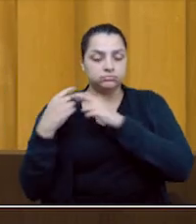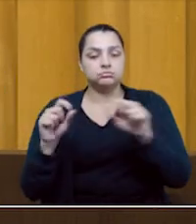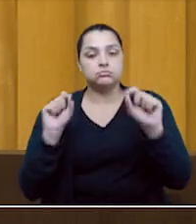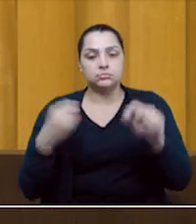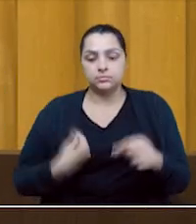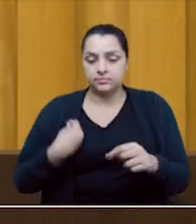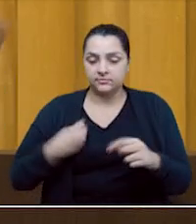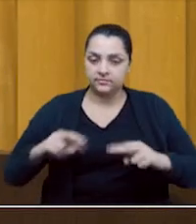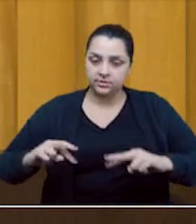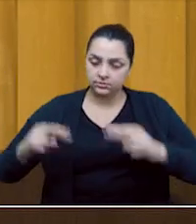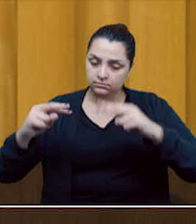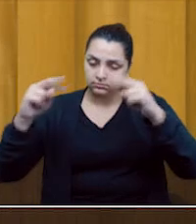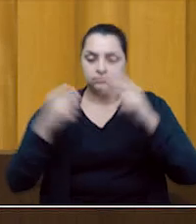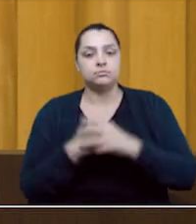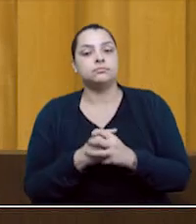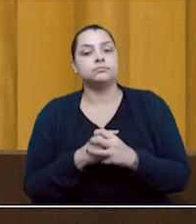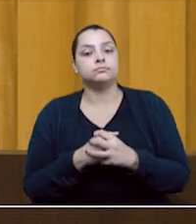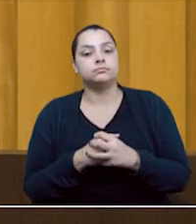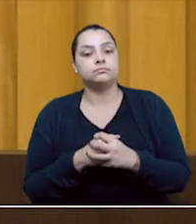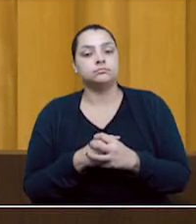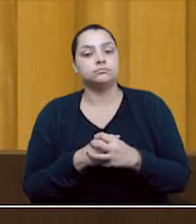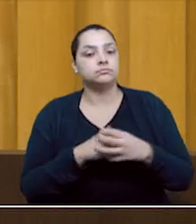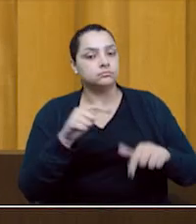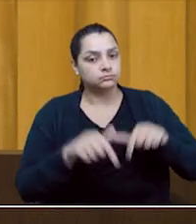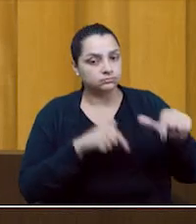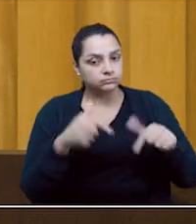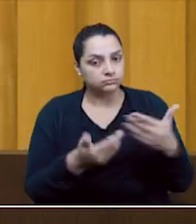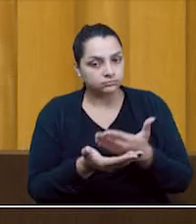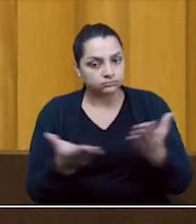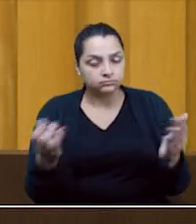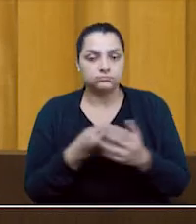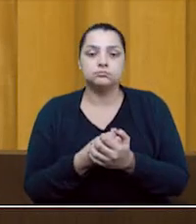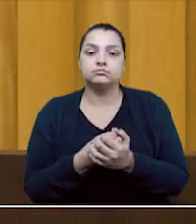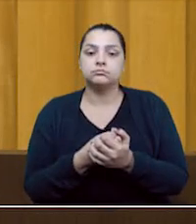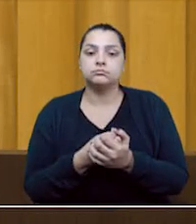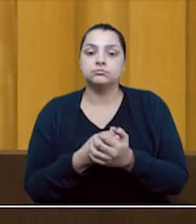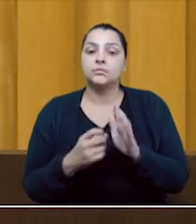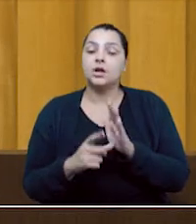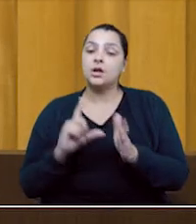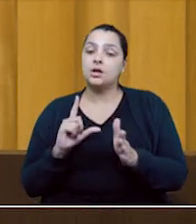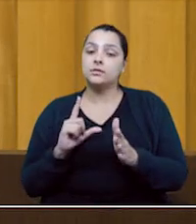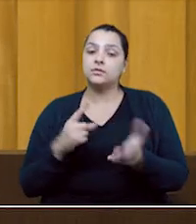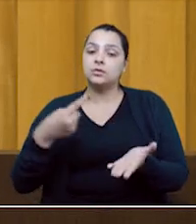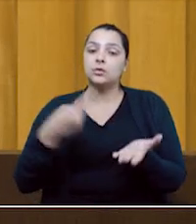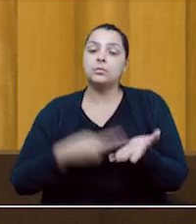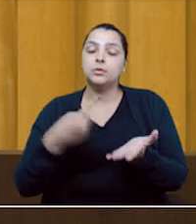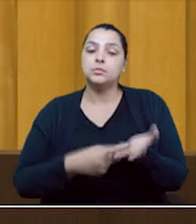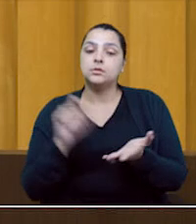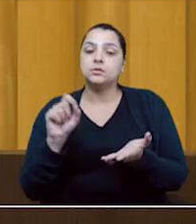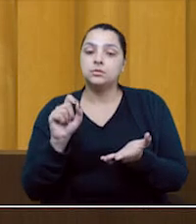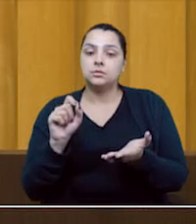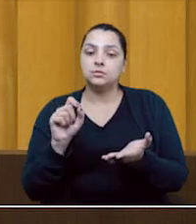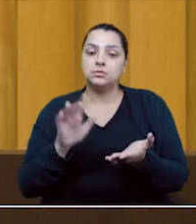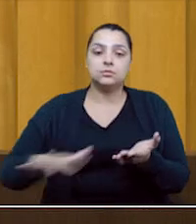carreira, para com as servidoras e servidores, mas temos, antes de tudo, compromisso com a